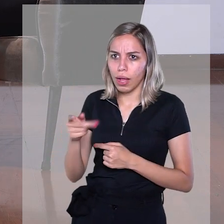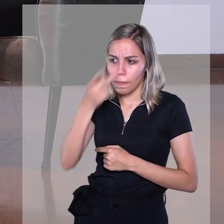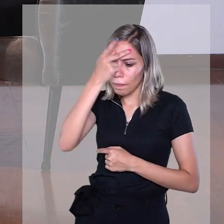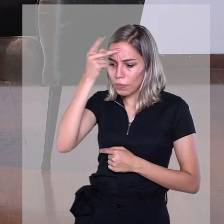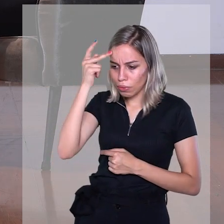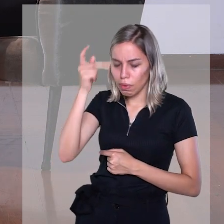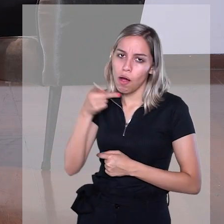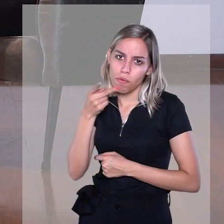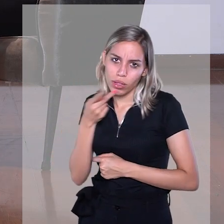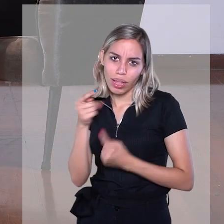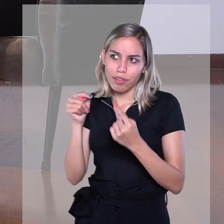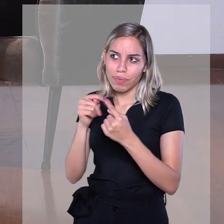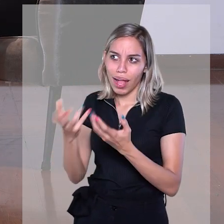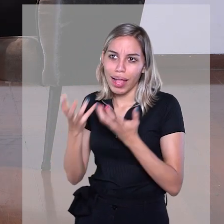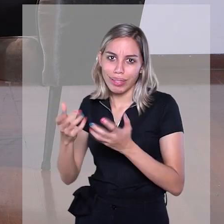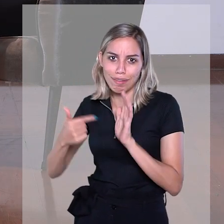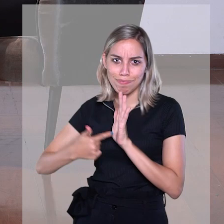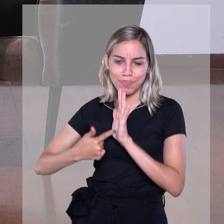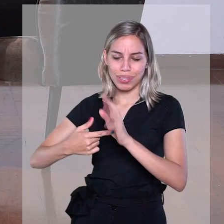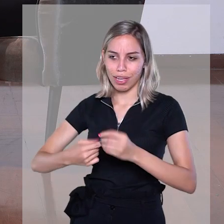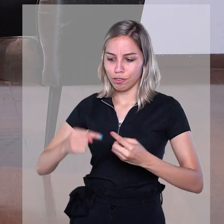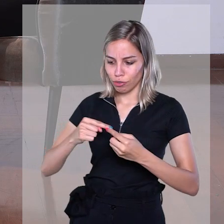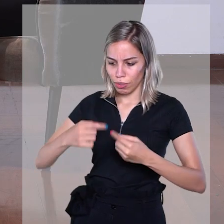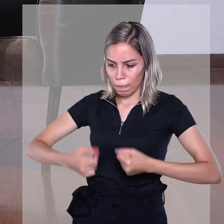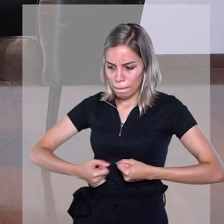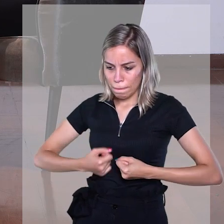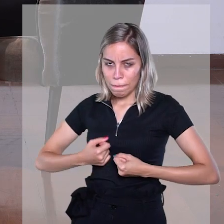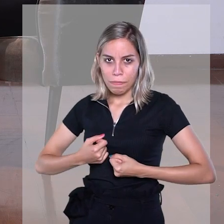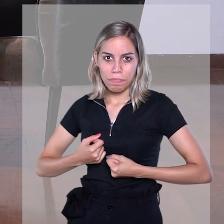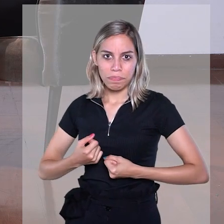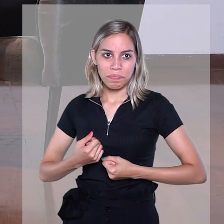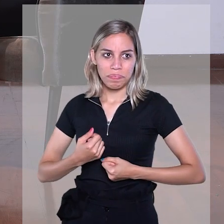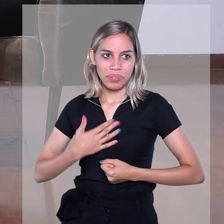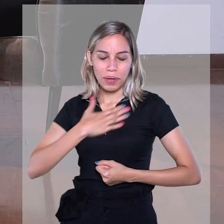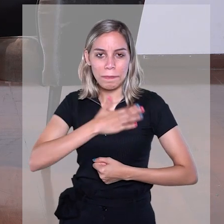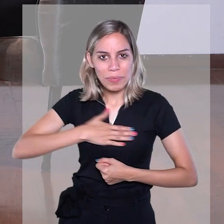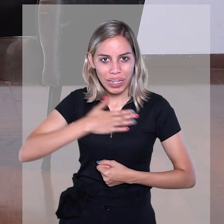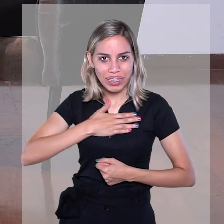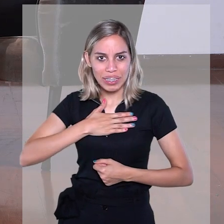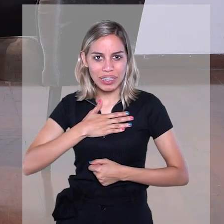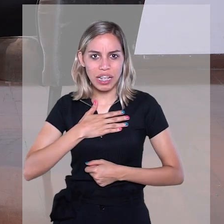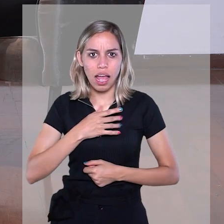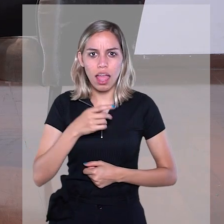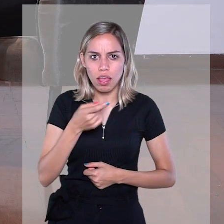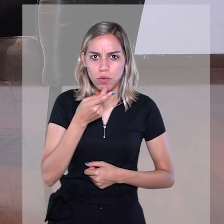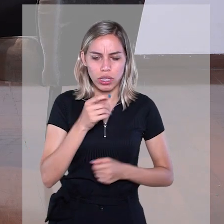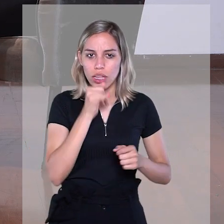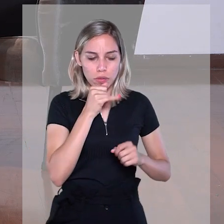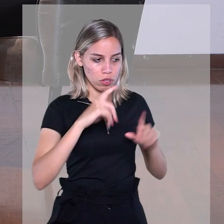busca do prazer da linguagem. A bola passa 20 metros da trave e passou raspando a